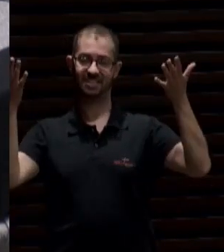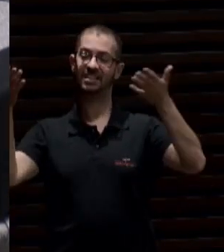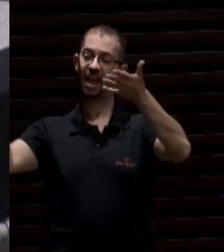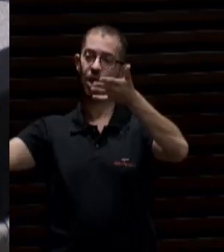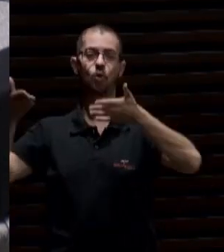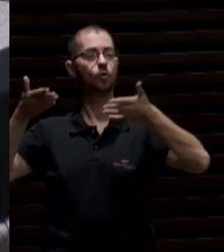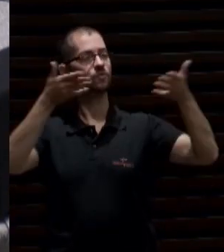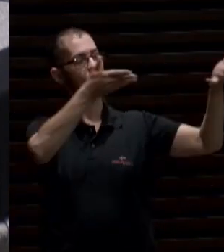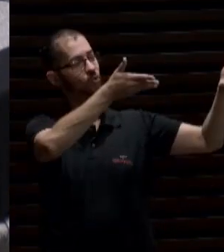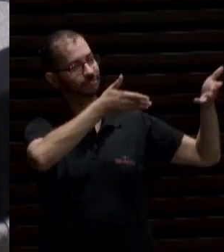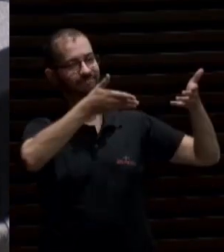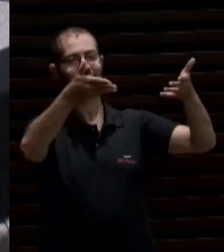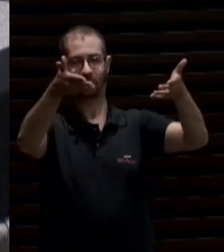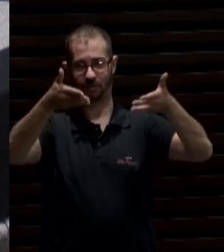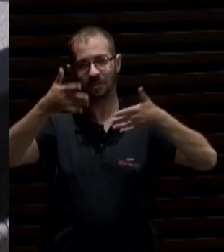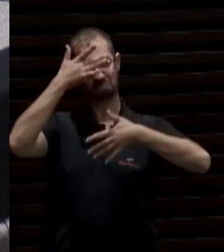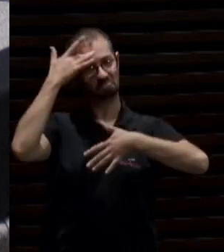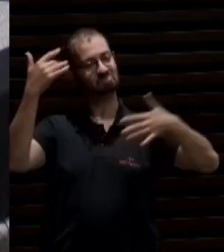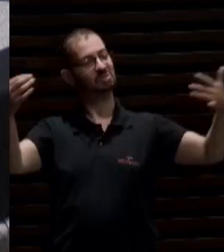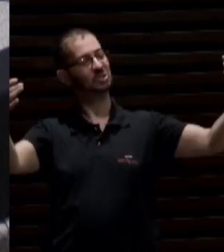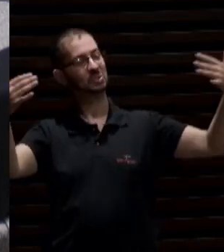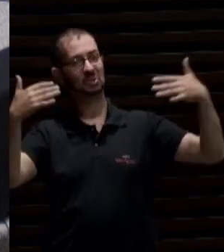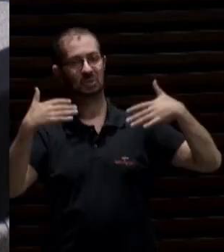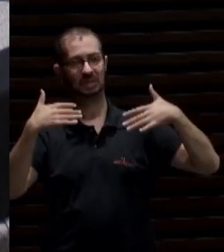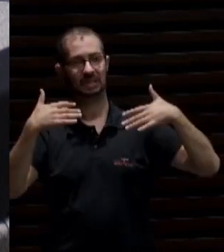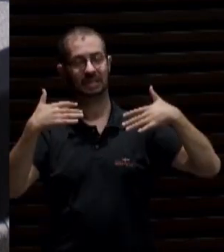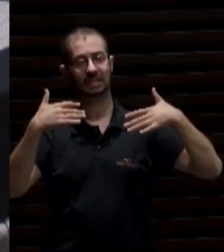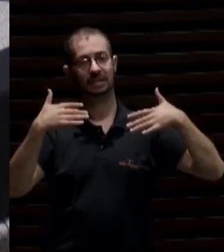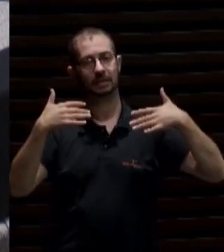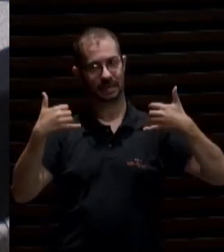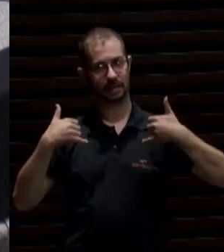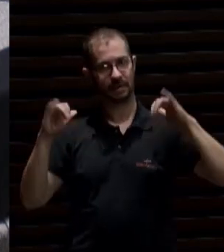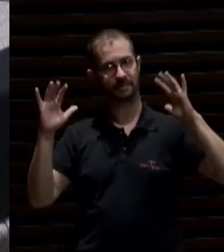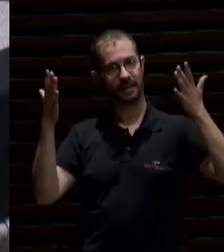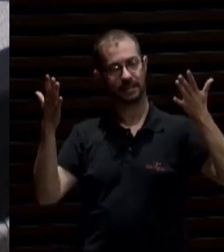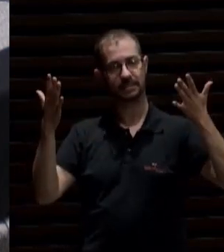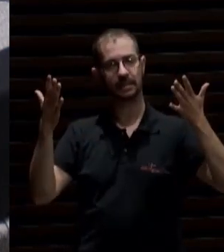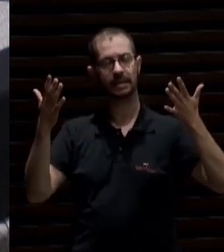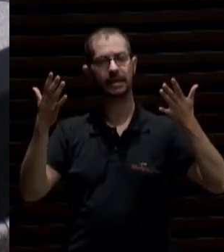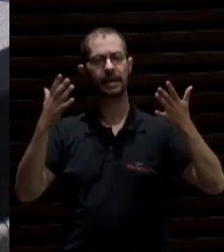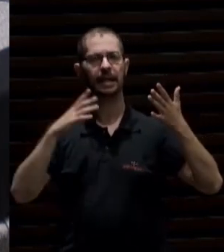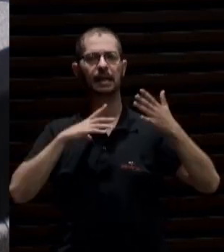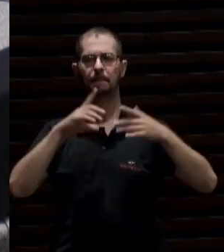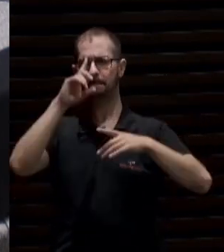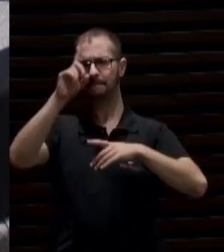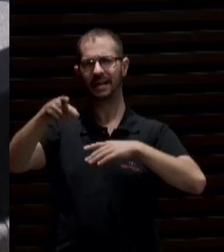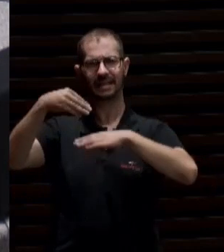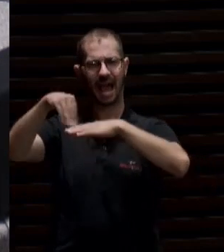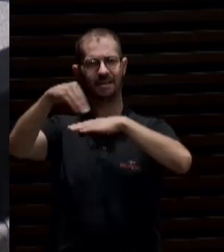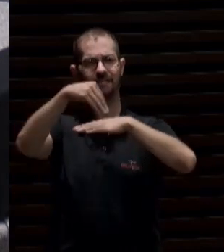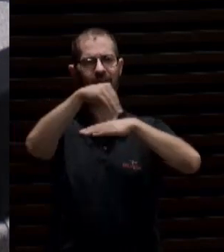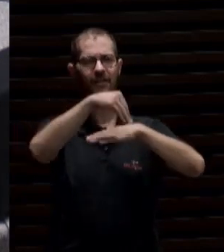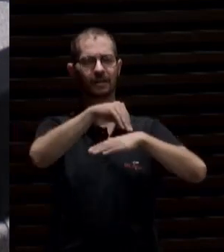para que participassem da sua festa. E elas não quiseram ir até essa festa. Ele envia mensageiros que as convidam,